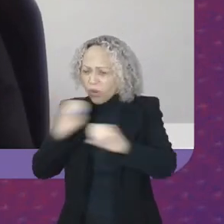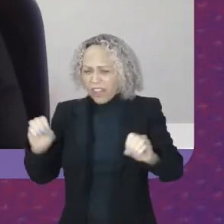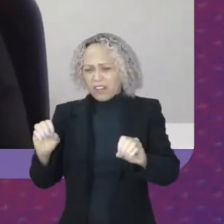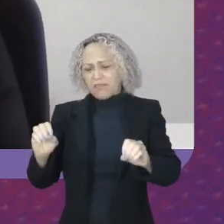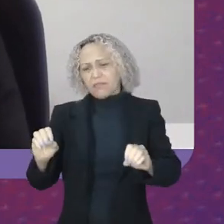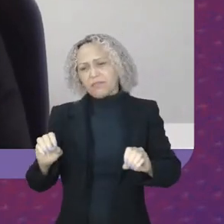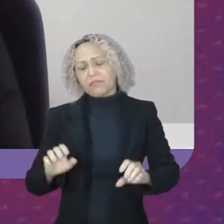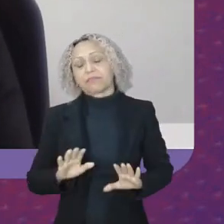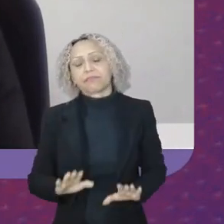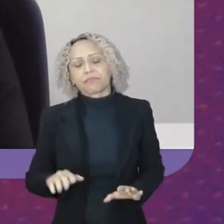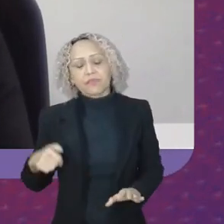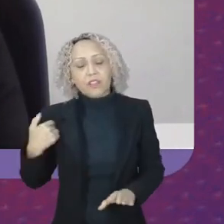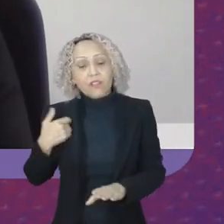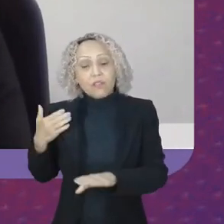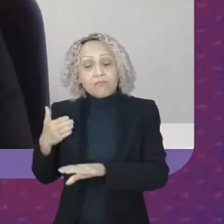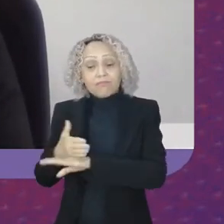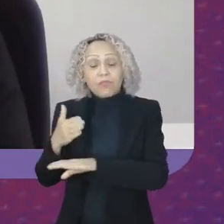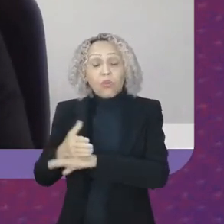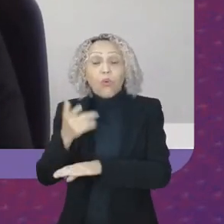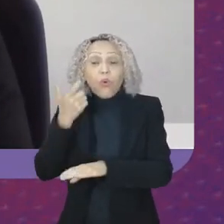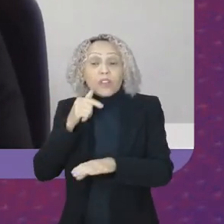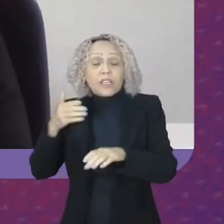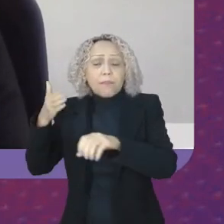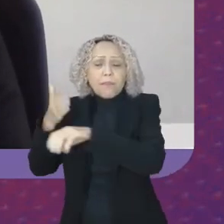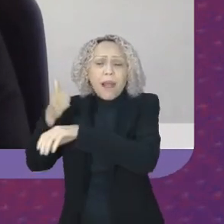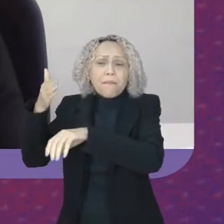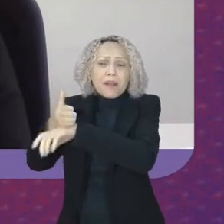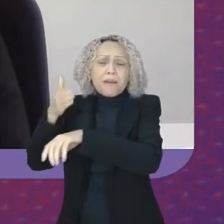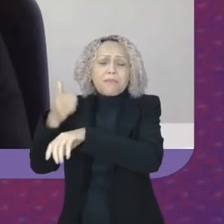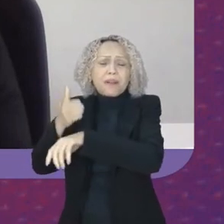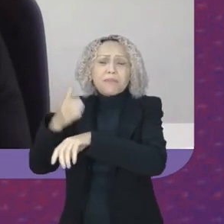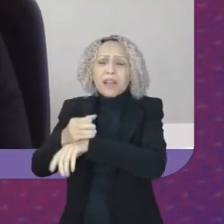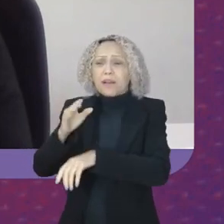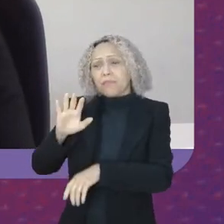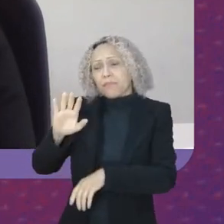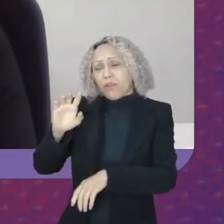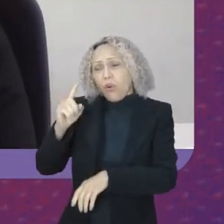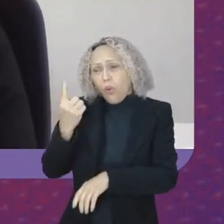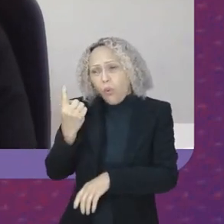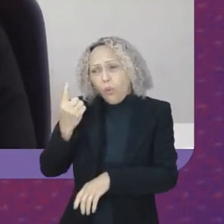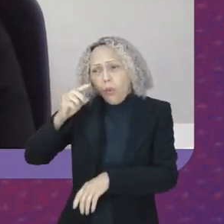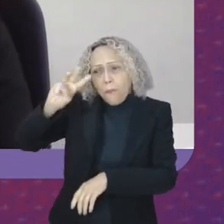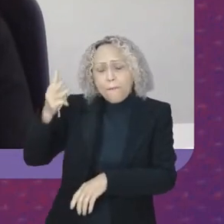acesso na rede do Brasil,